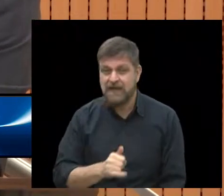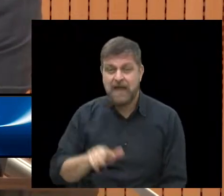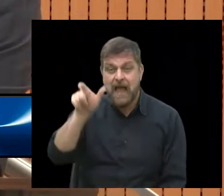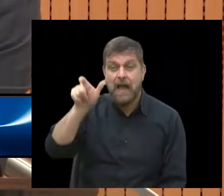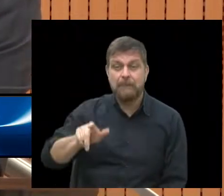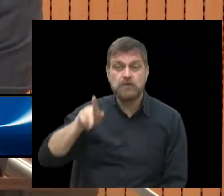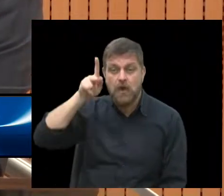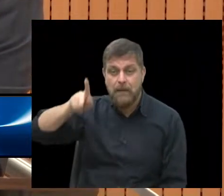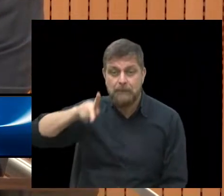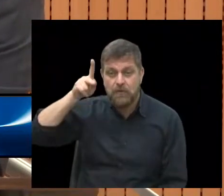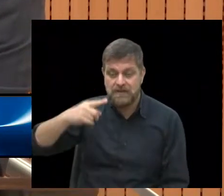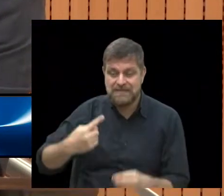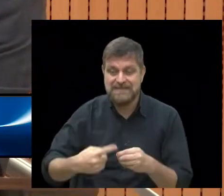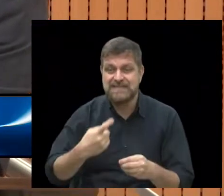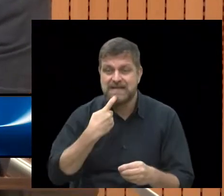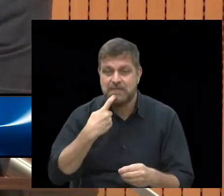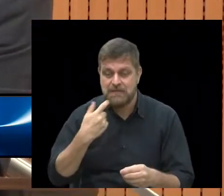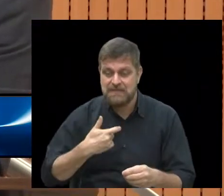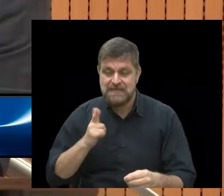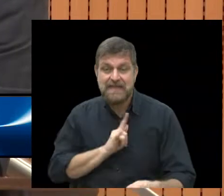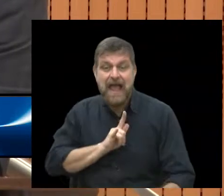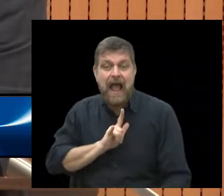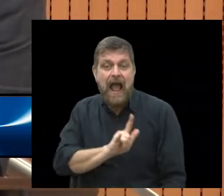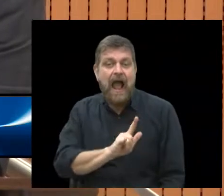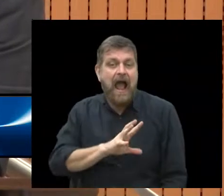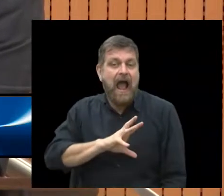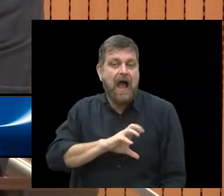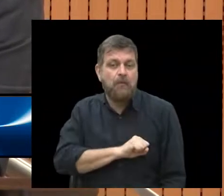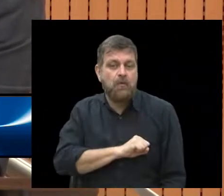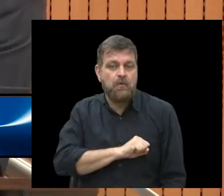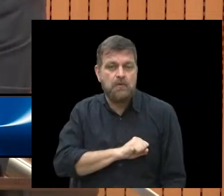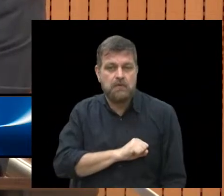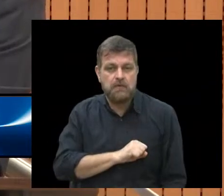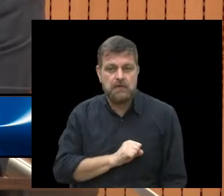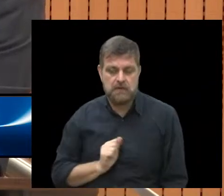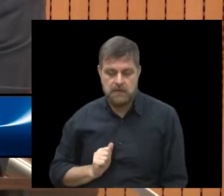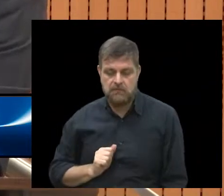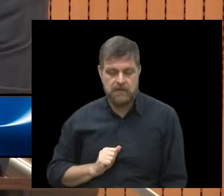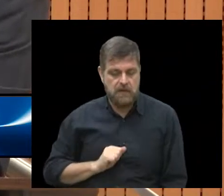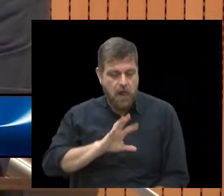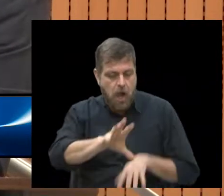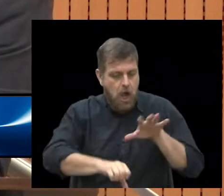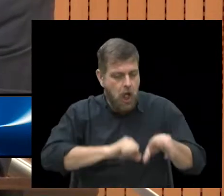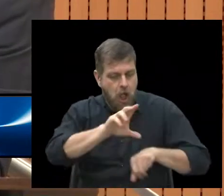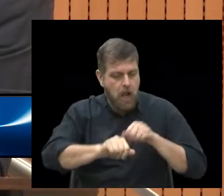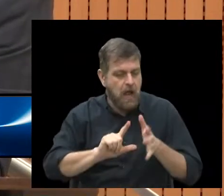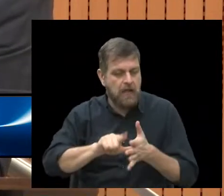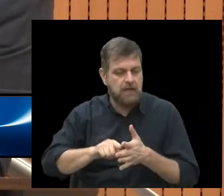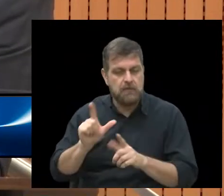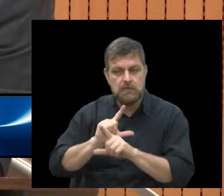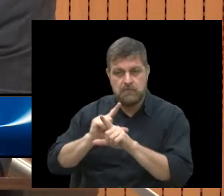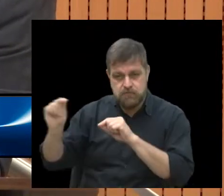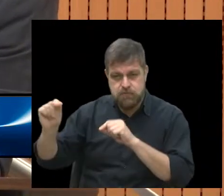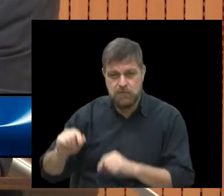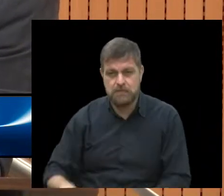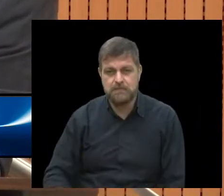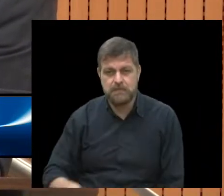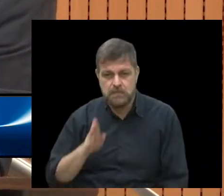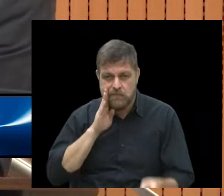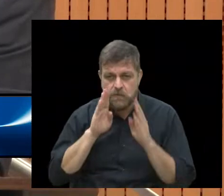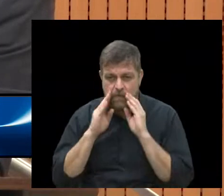amor pela cidade e não vir explorar e ir embora. E esta postagem, ela